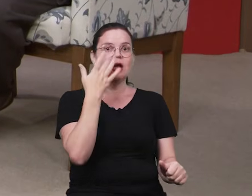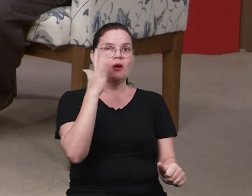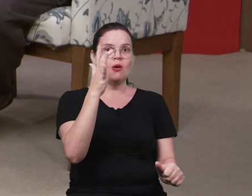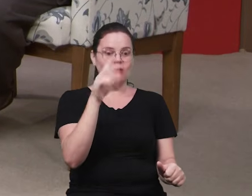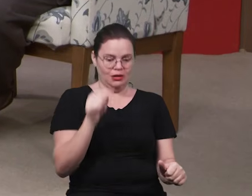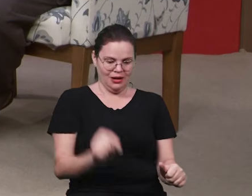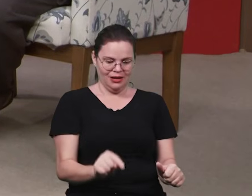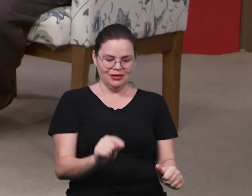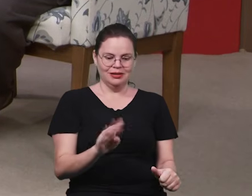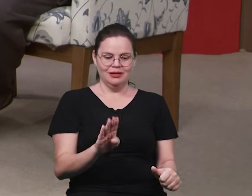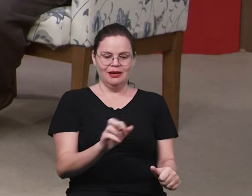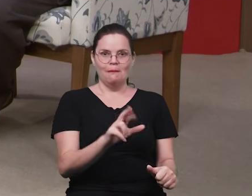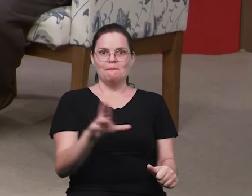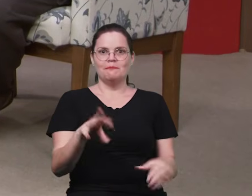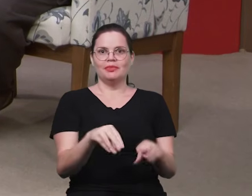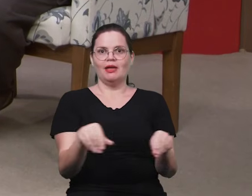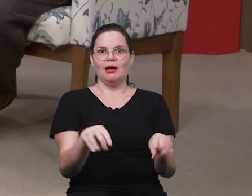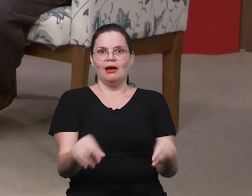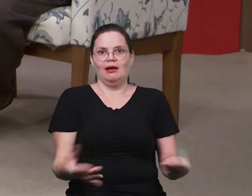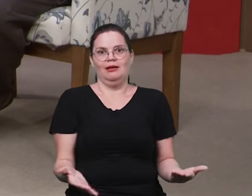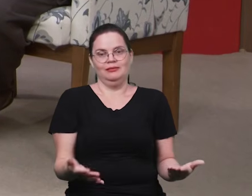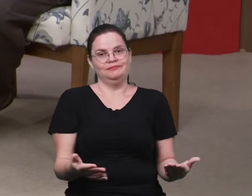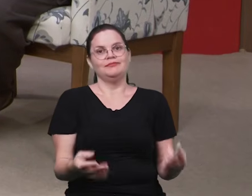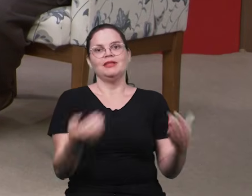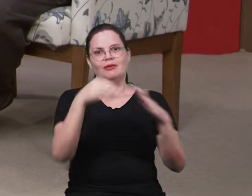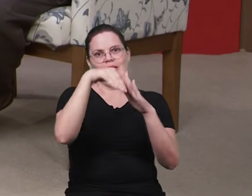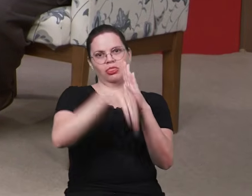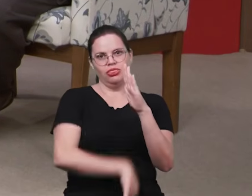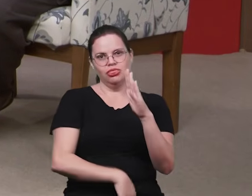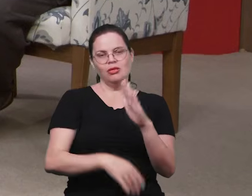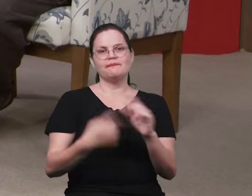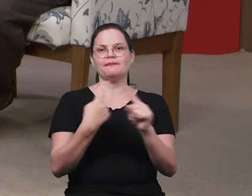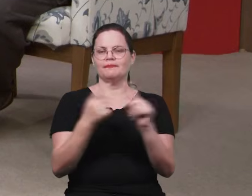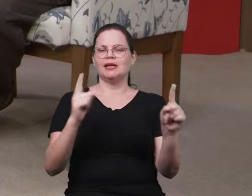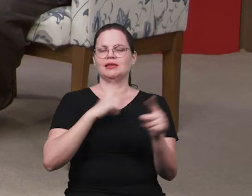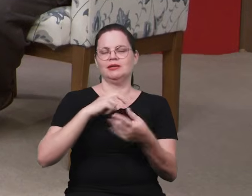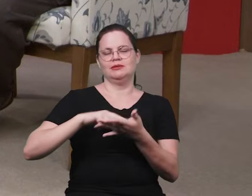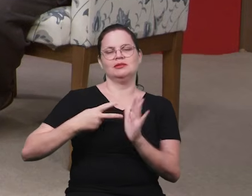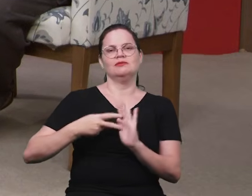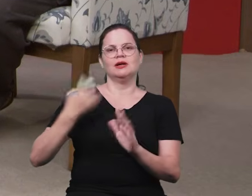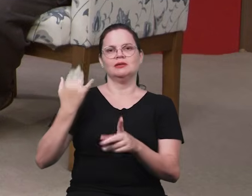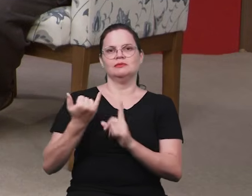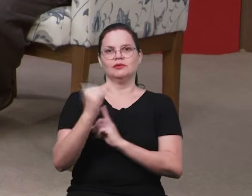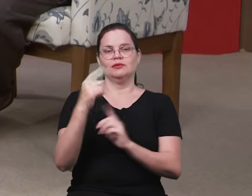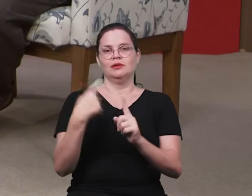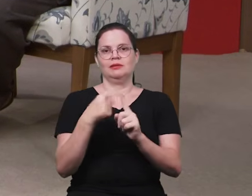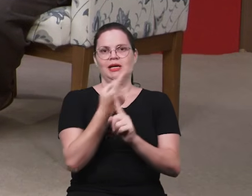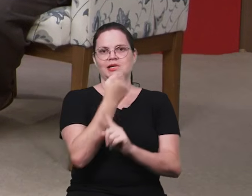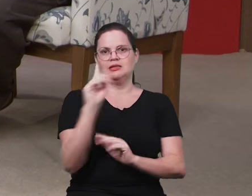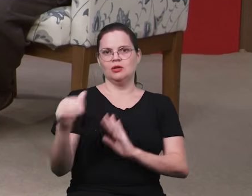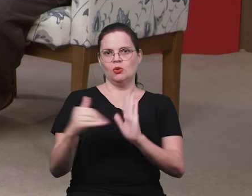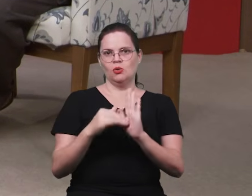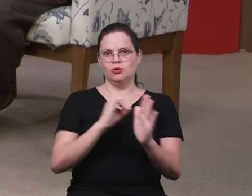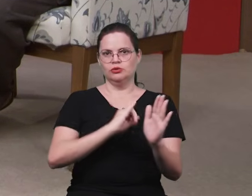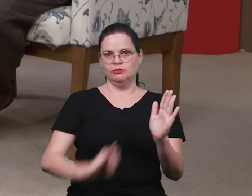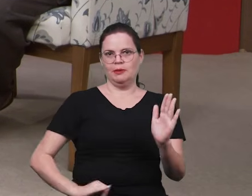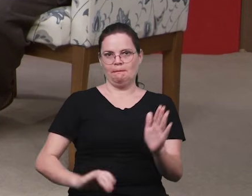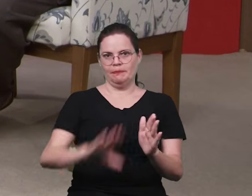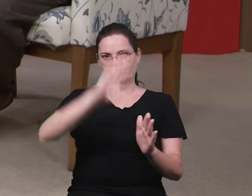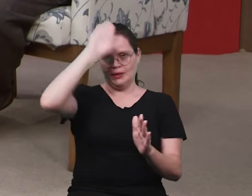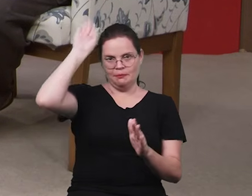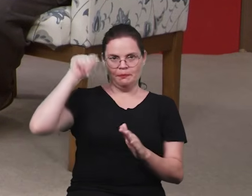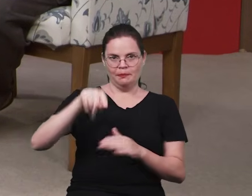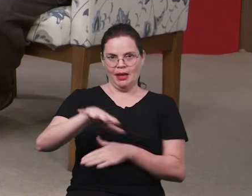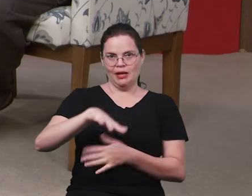Mas isso é um sentido profético, porque na verdade esse império, esse último império do mundo, ele vai ser muito